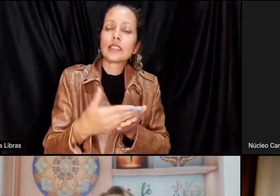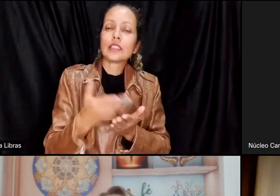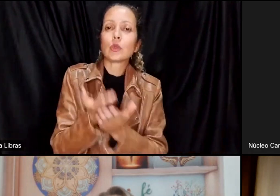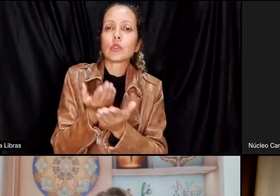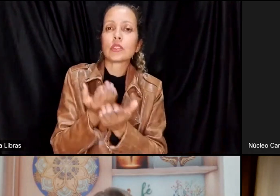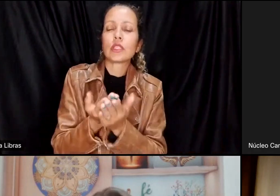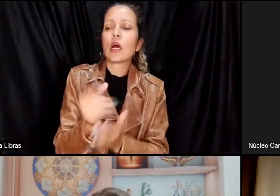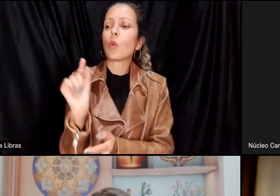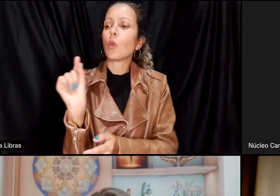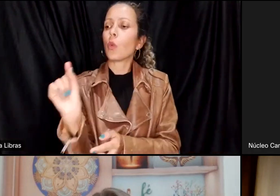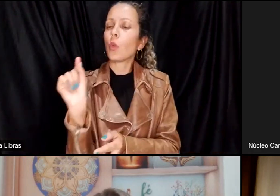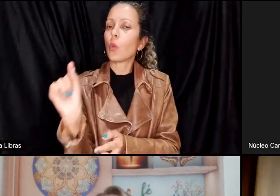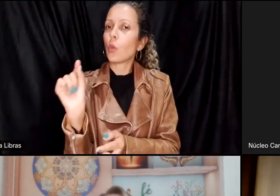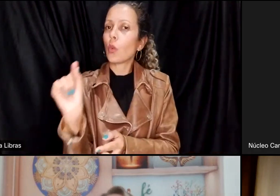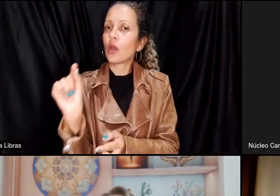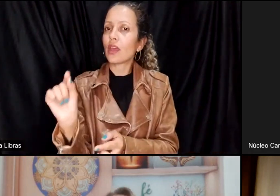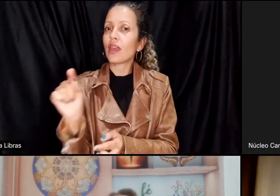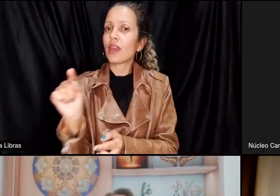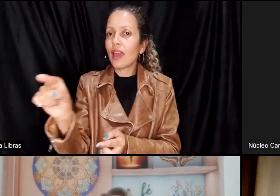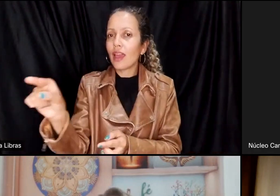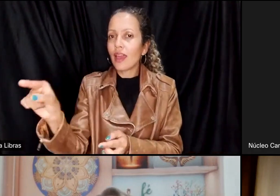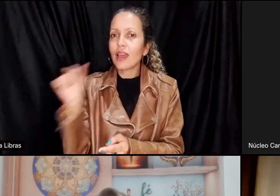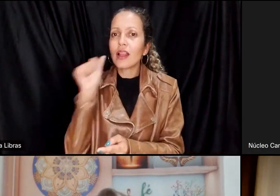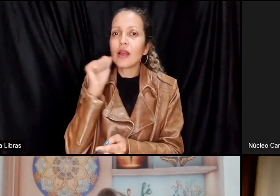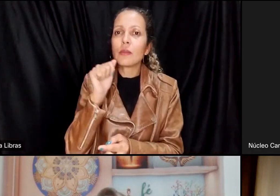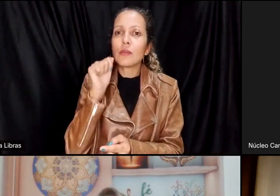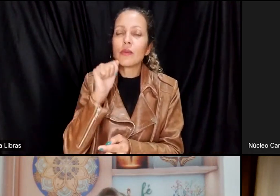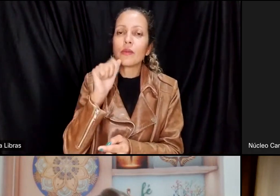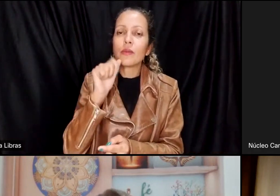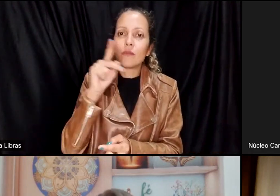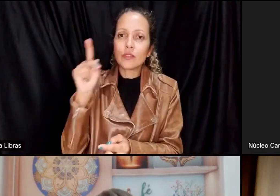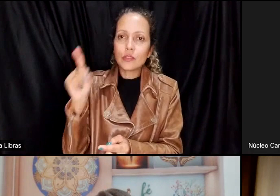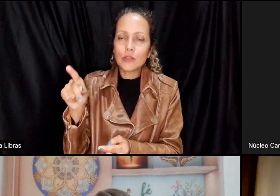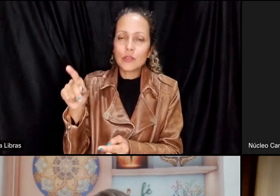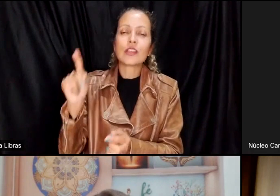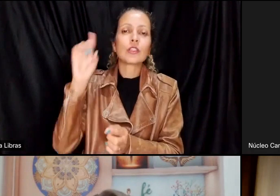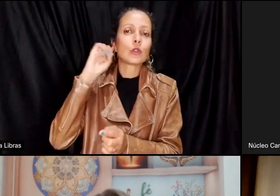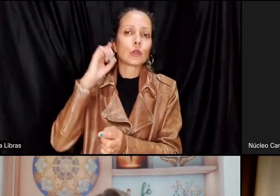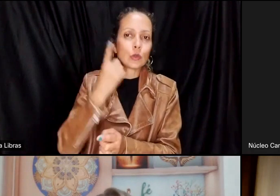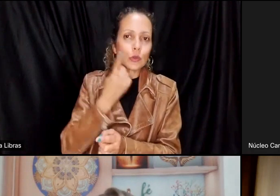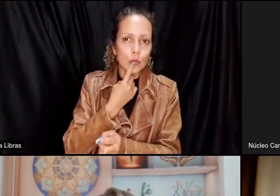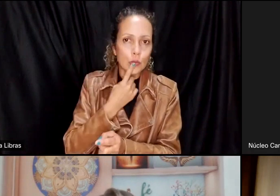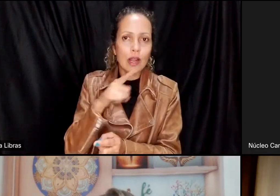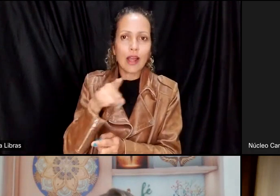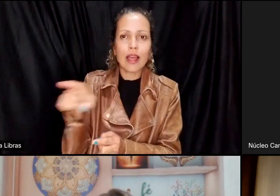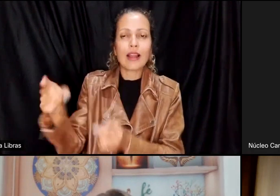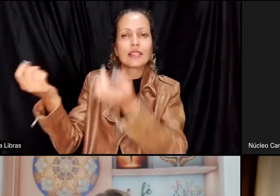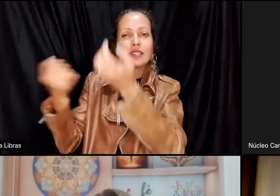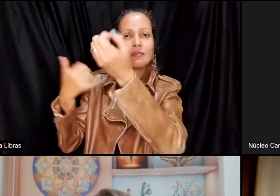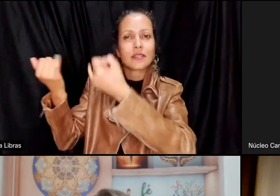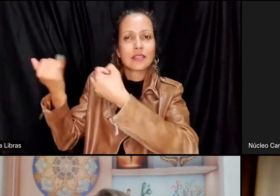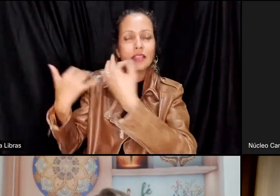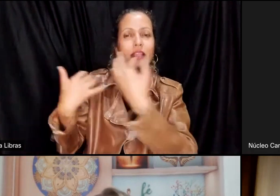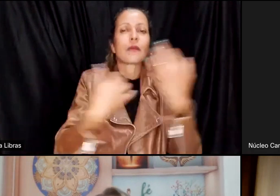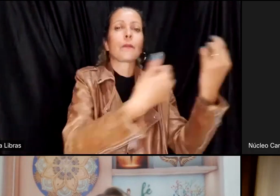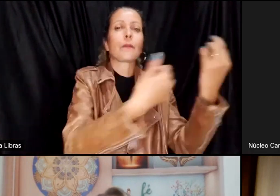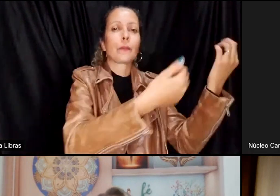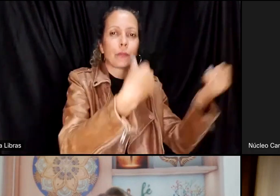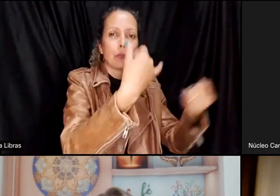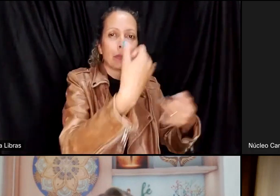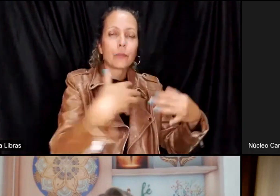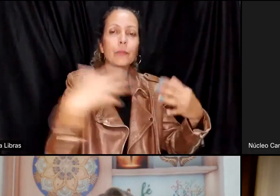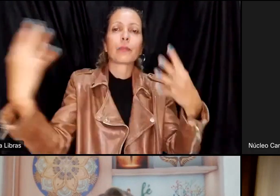pesquisadoras, falavam a respeito da educação surdo, da cultura surda, da